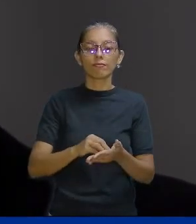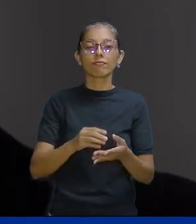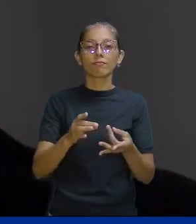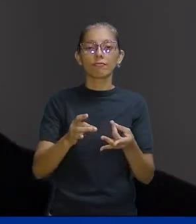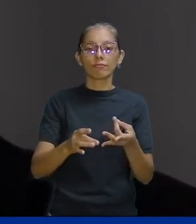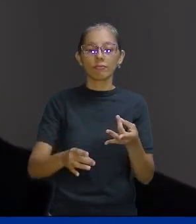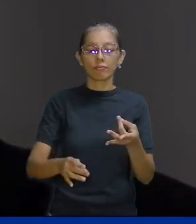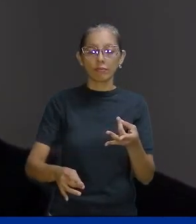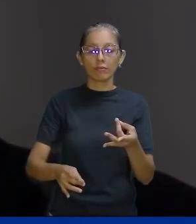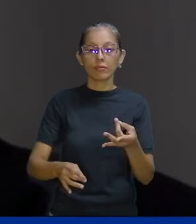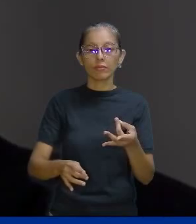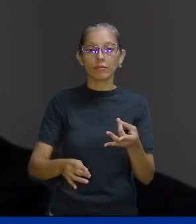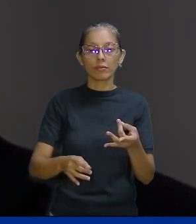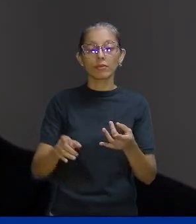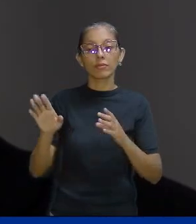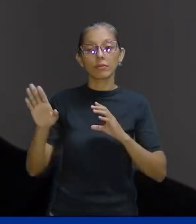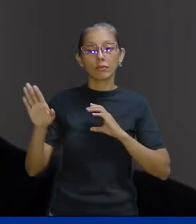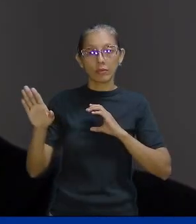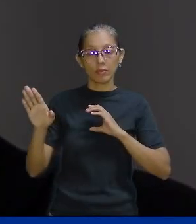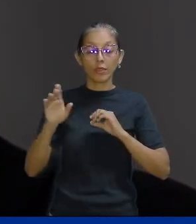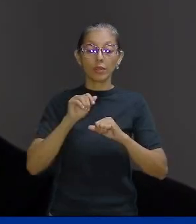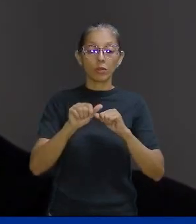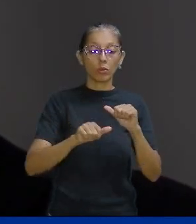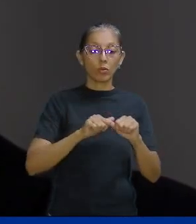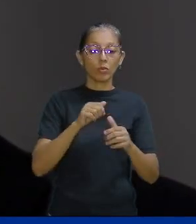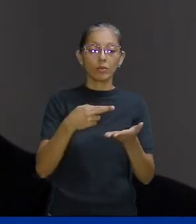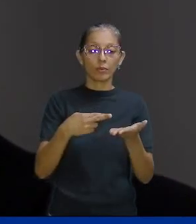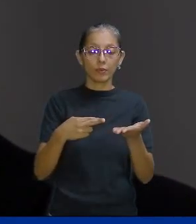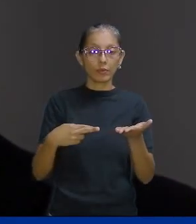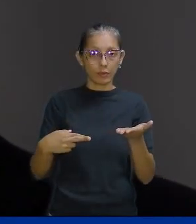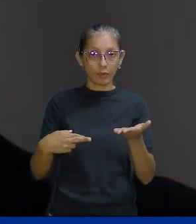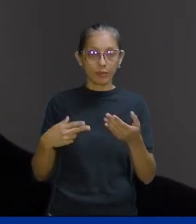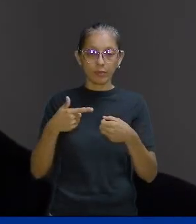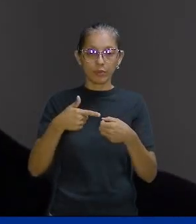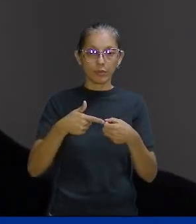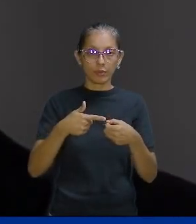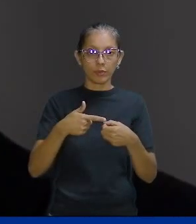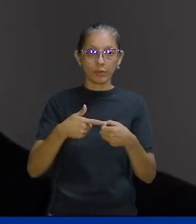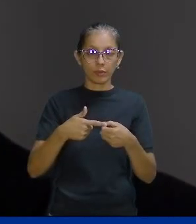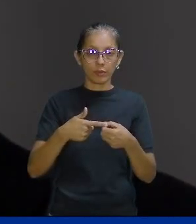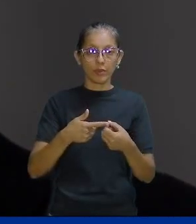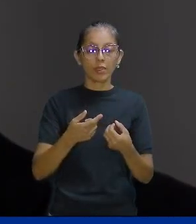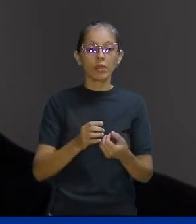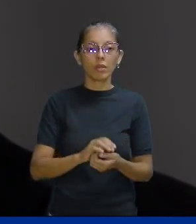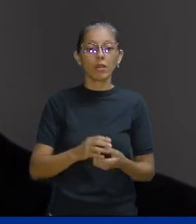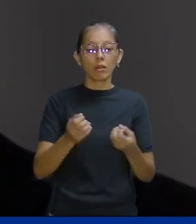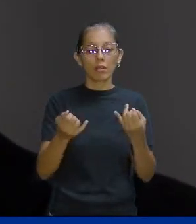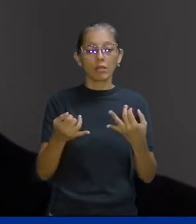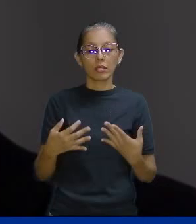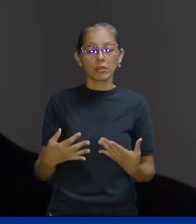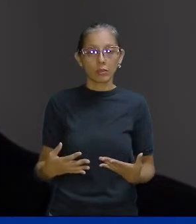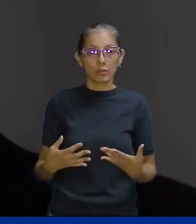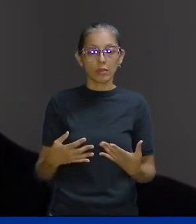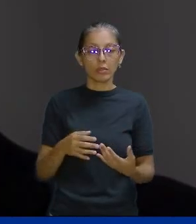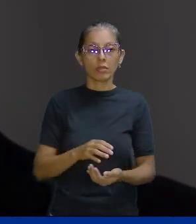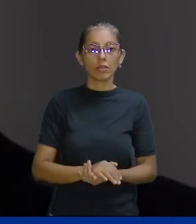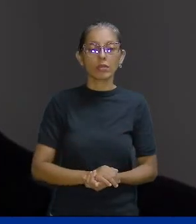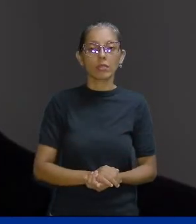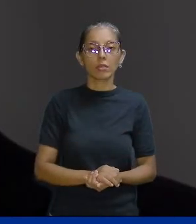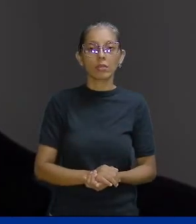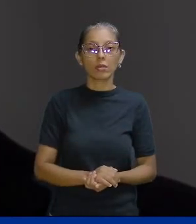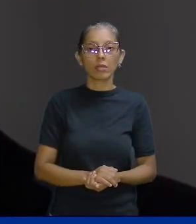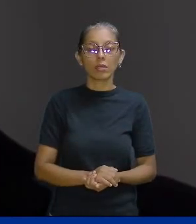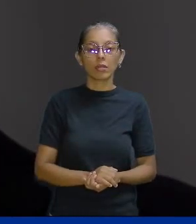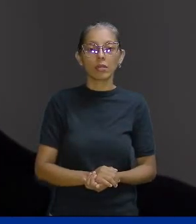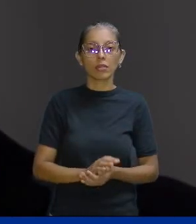recorrente, a recorrida retificou o relatório de consumo de combustível indicando que o valor adquirido de combustível no